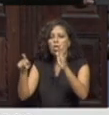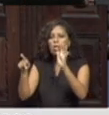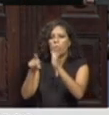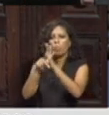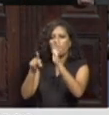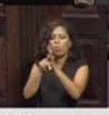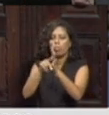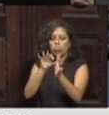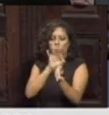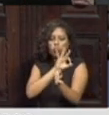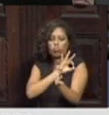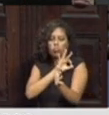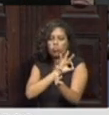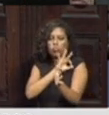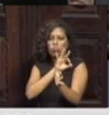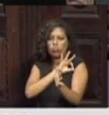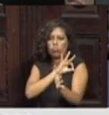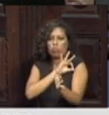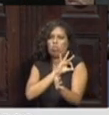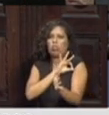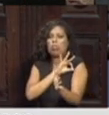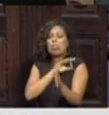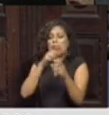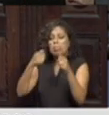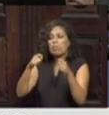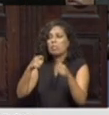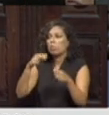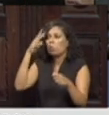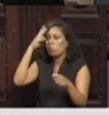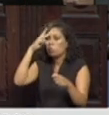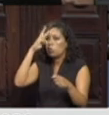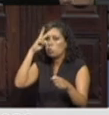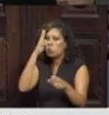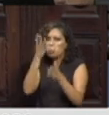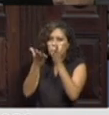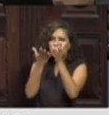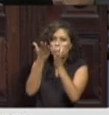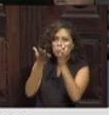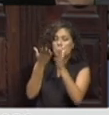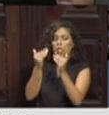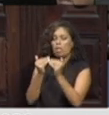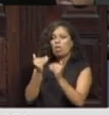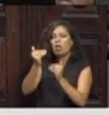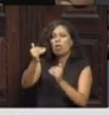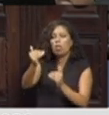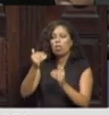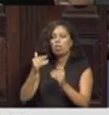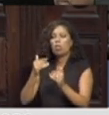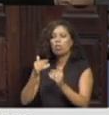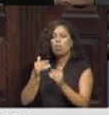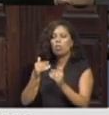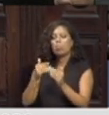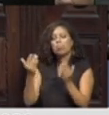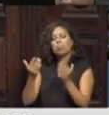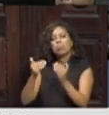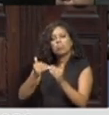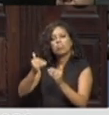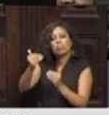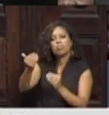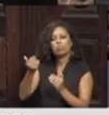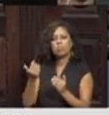pela constitucionalidade de cultura favorável. Relatores deputados Zaqueu Teixeira e Márcia Giovanni. Em discussão, não havendo quem queira discutir, encerrada